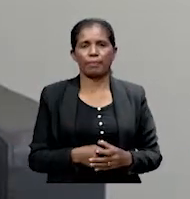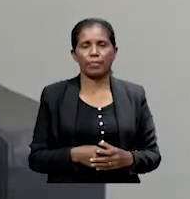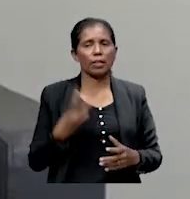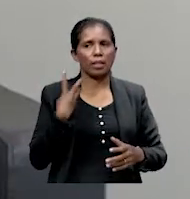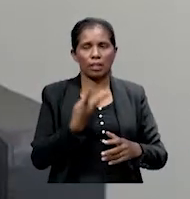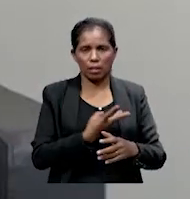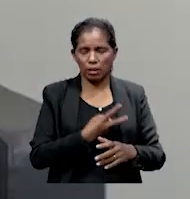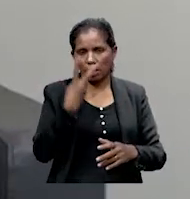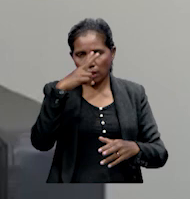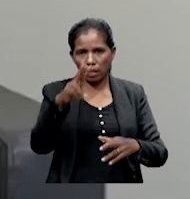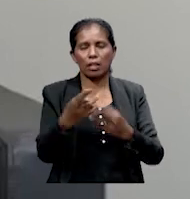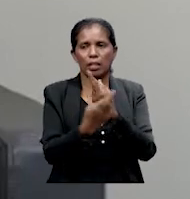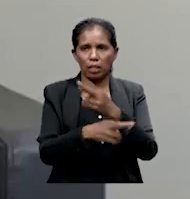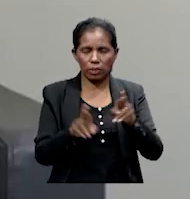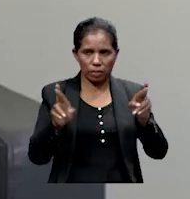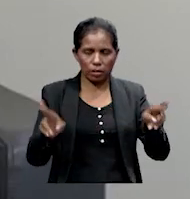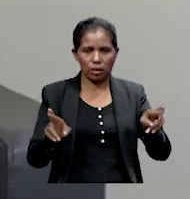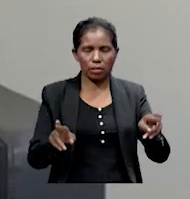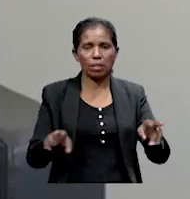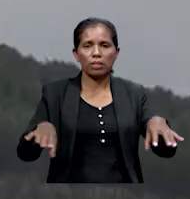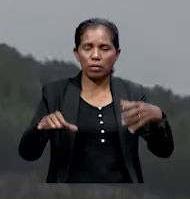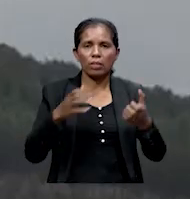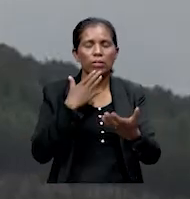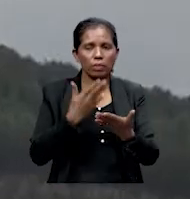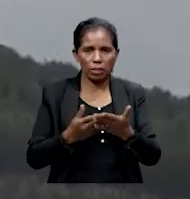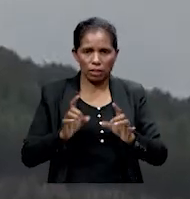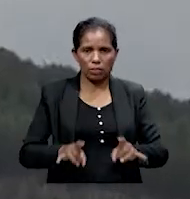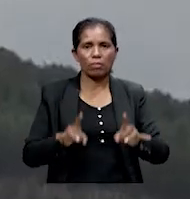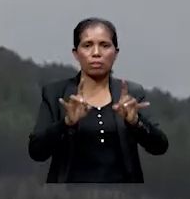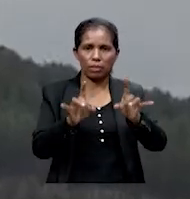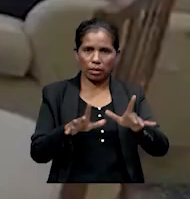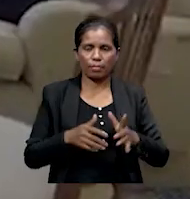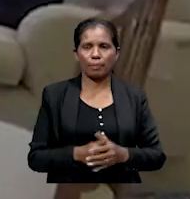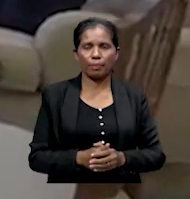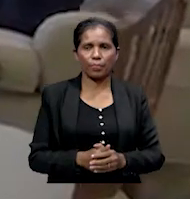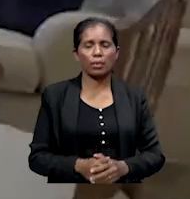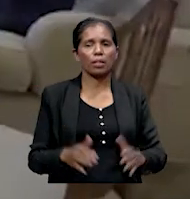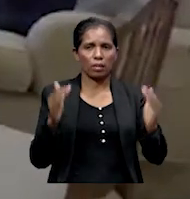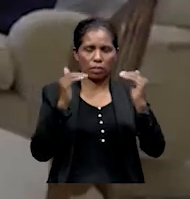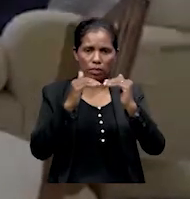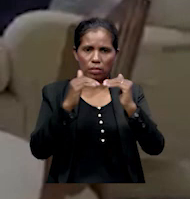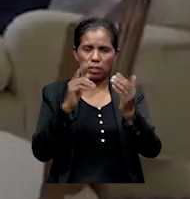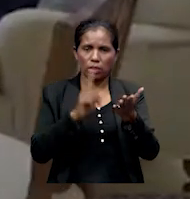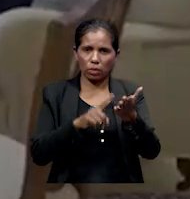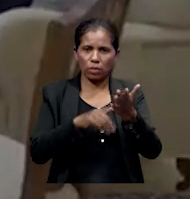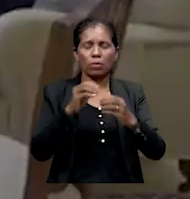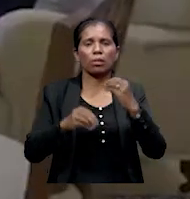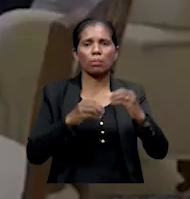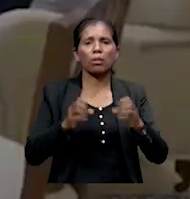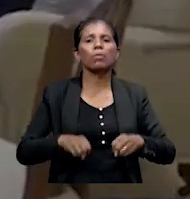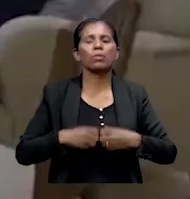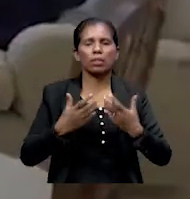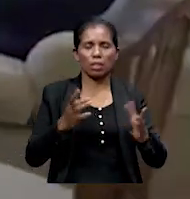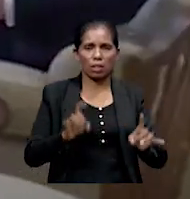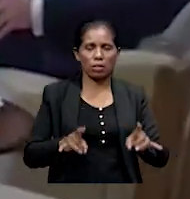Itare, resultado, relação dia com a Austrália. E a Sorumutune discutimos com a ba Oinsa Austrália